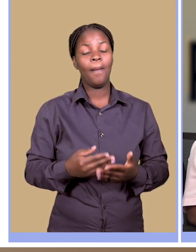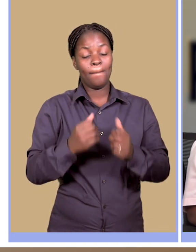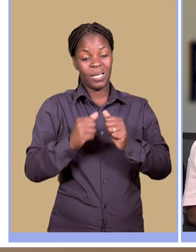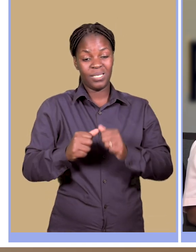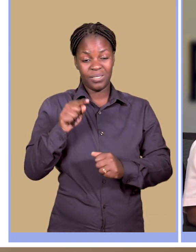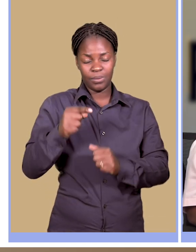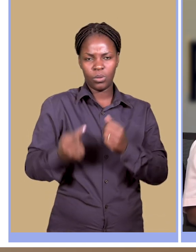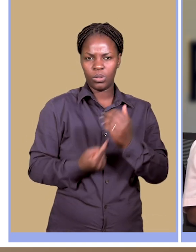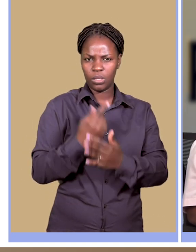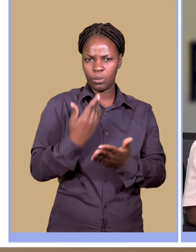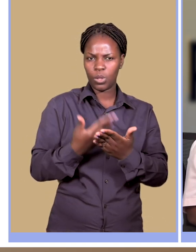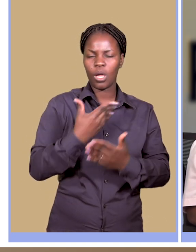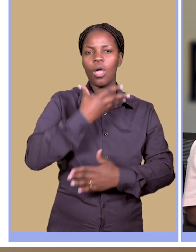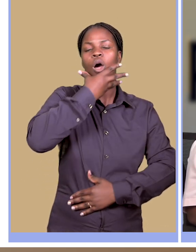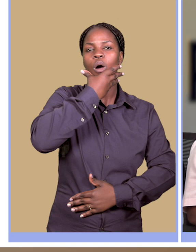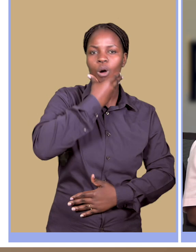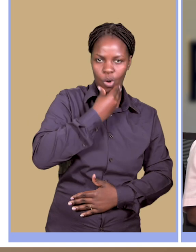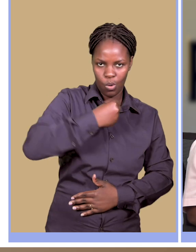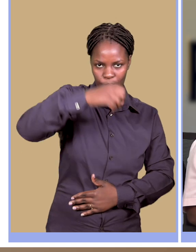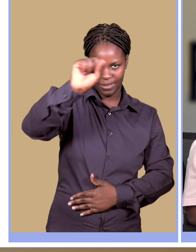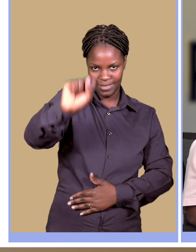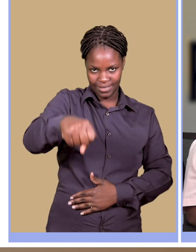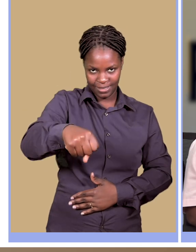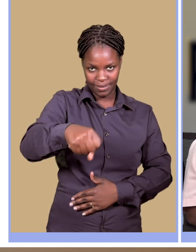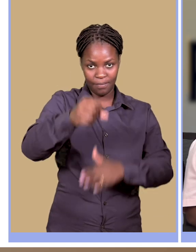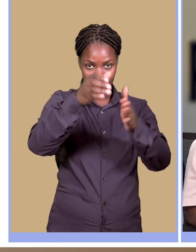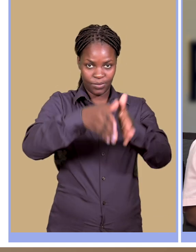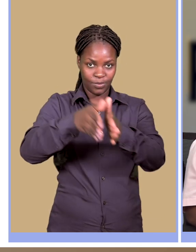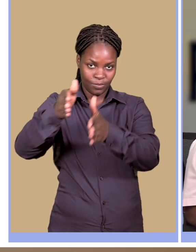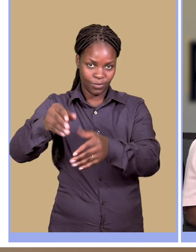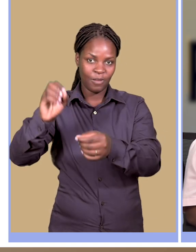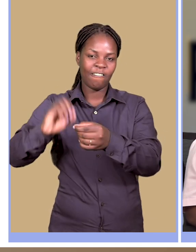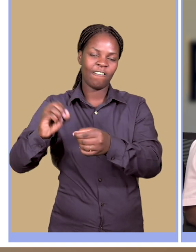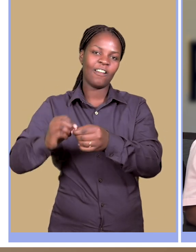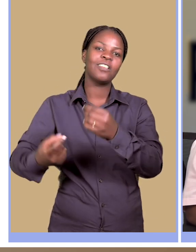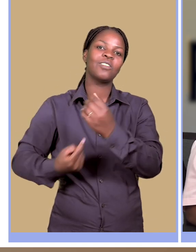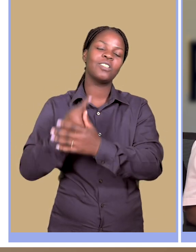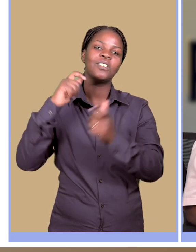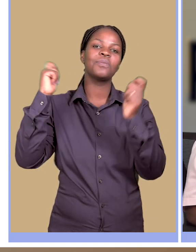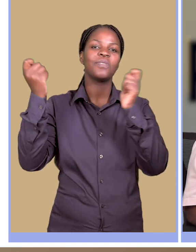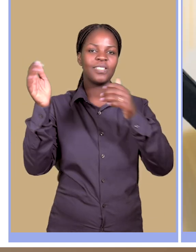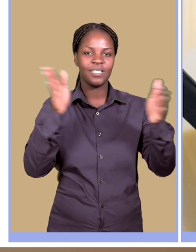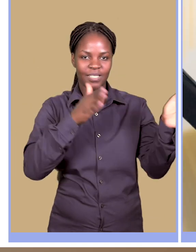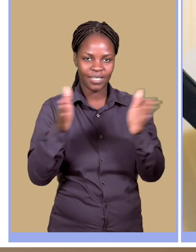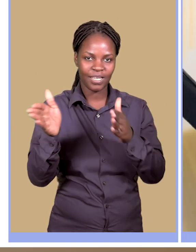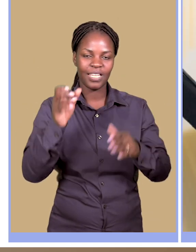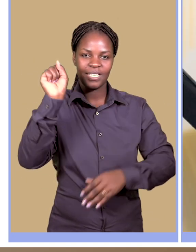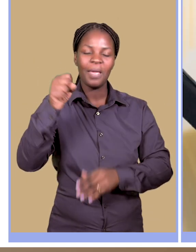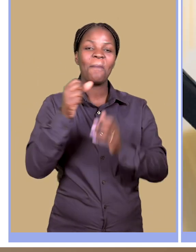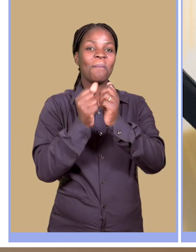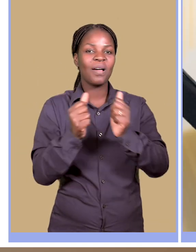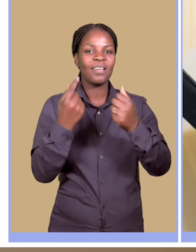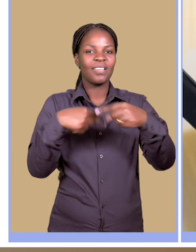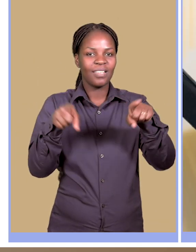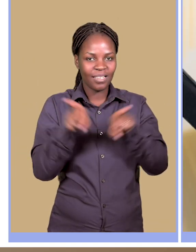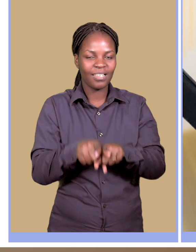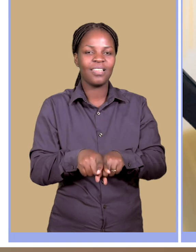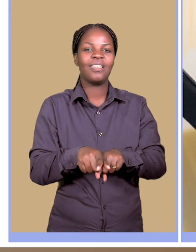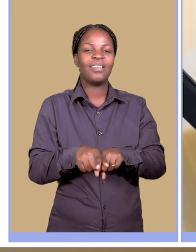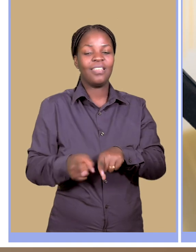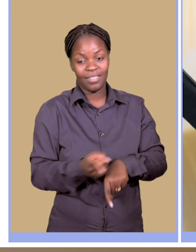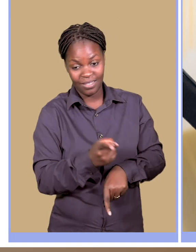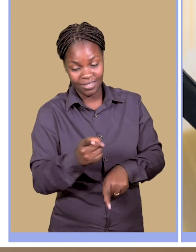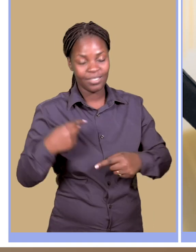humano significativamente, e também que afeta o ser humano ainda